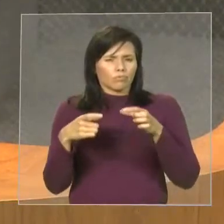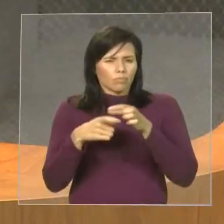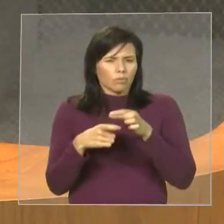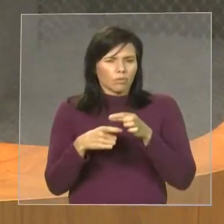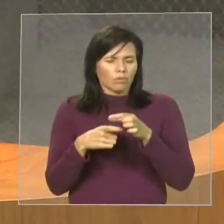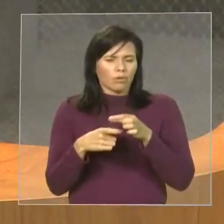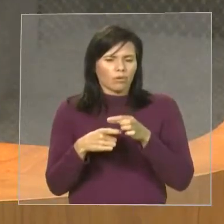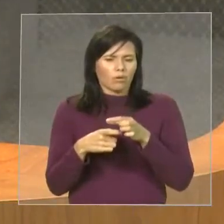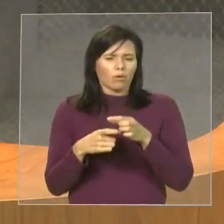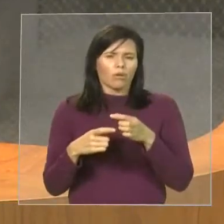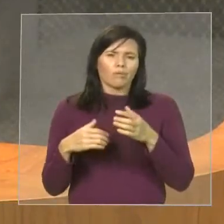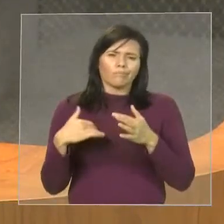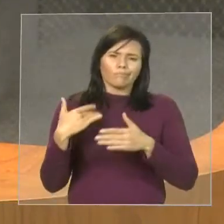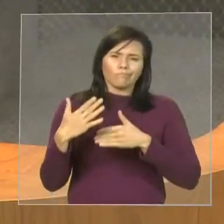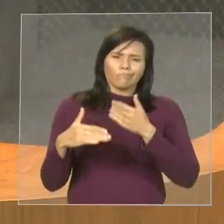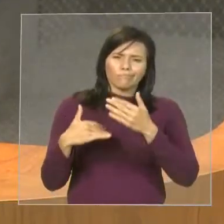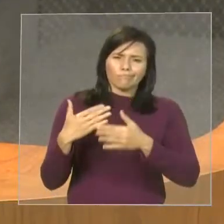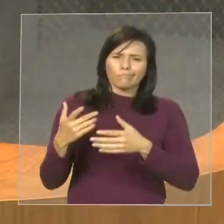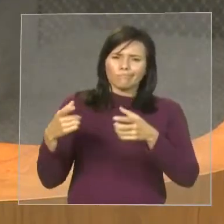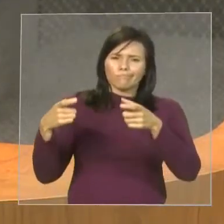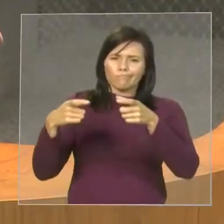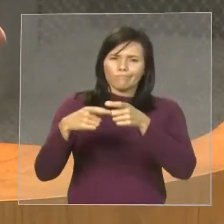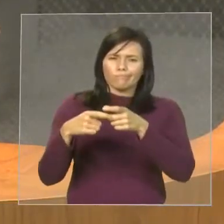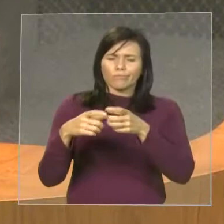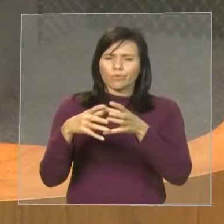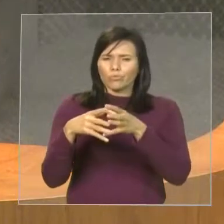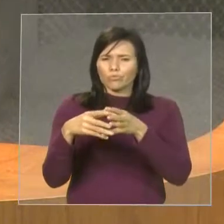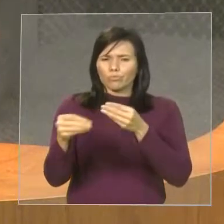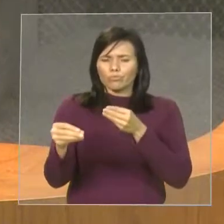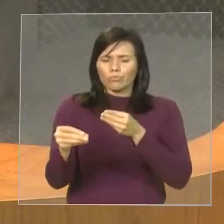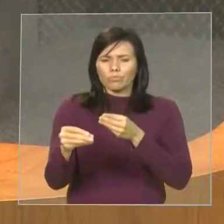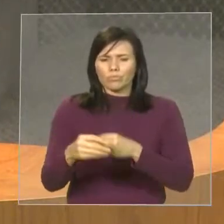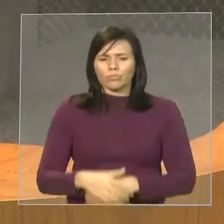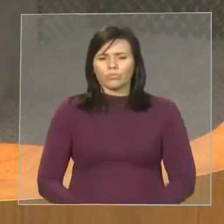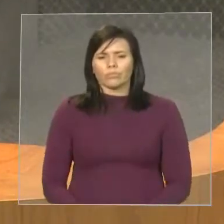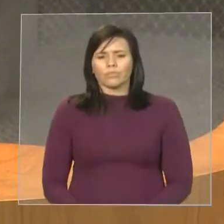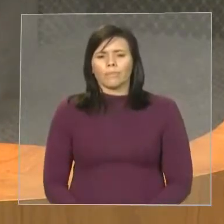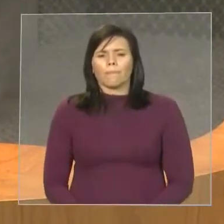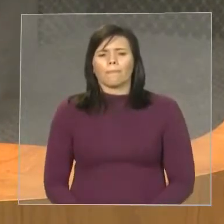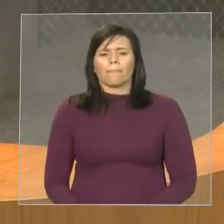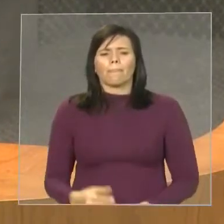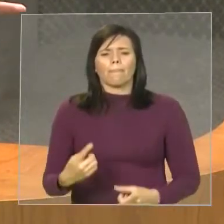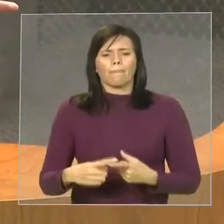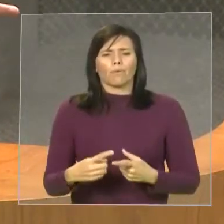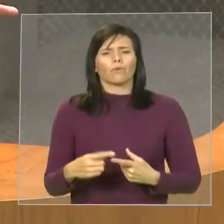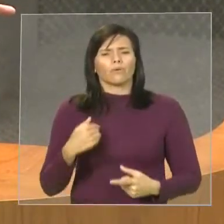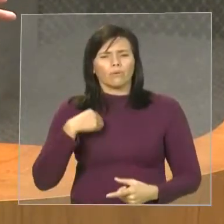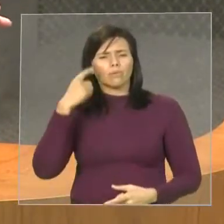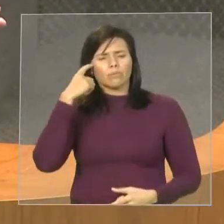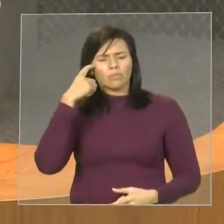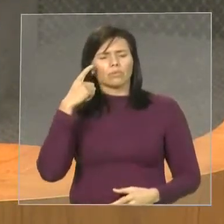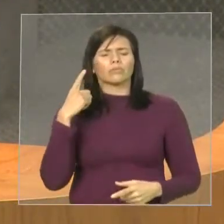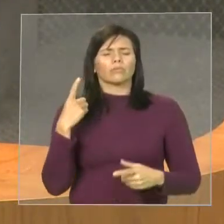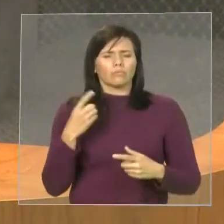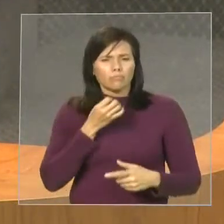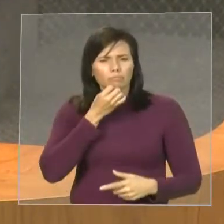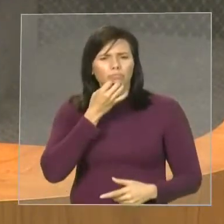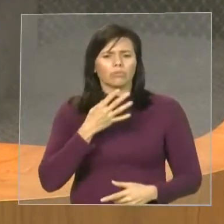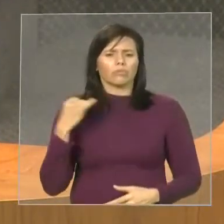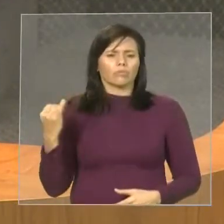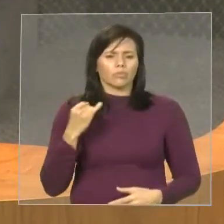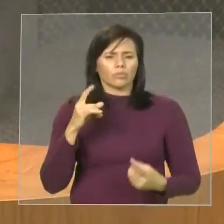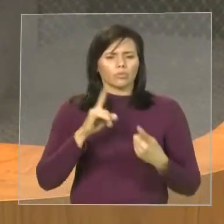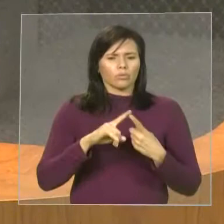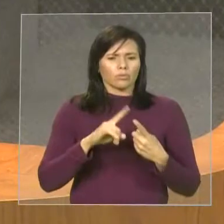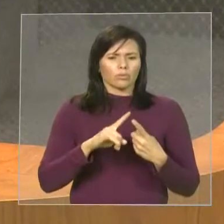tende a desaparecer, e isso vai fortalecer, inclusive, as negociações no próprio Congresso Nacional. Então, essas duas alterações, a da cláusula